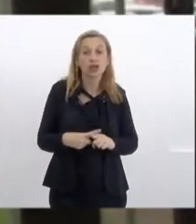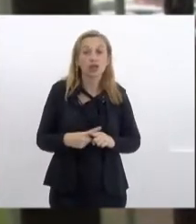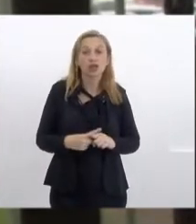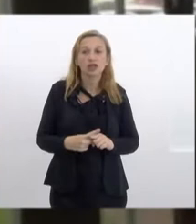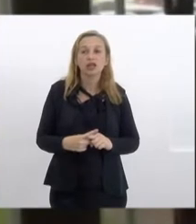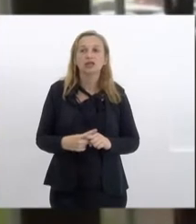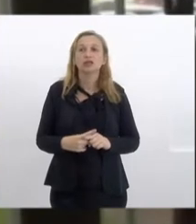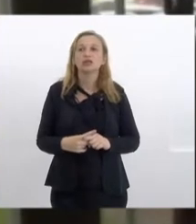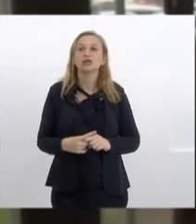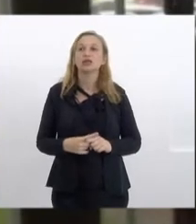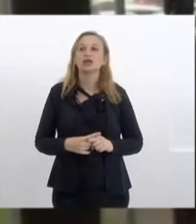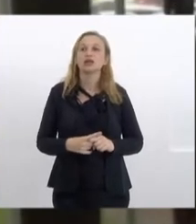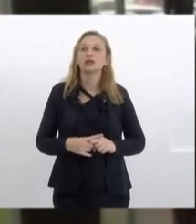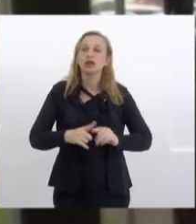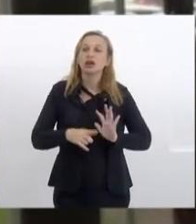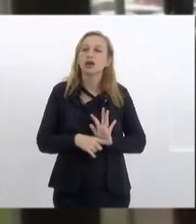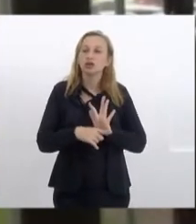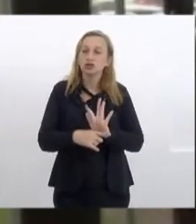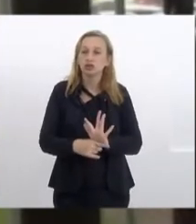Porque propiciou, né,